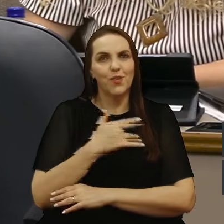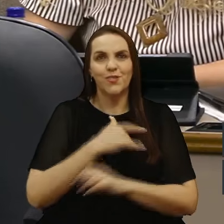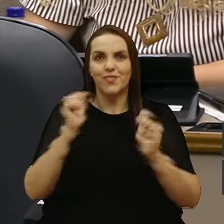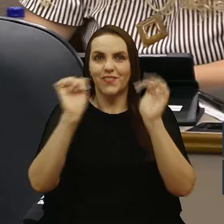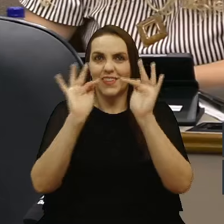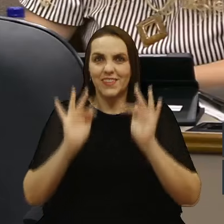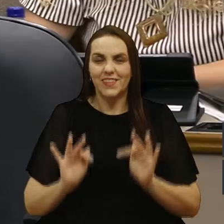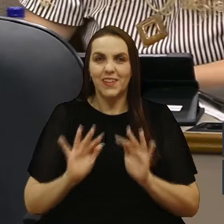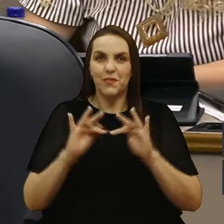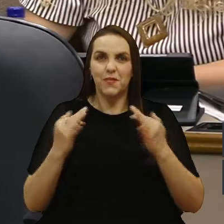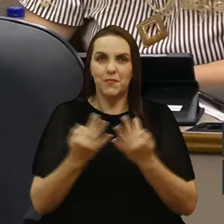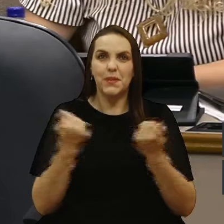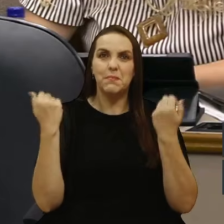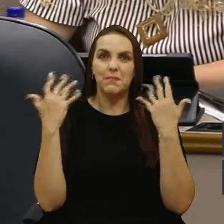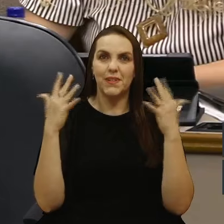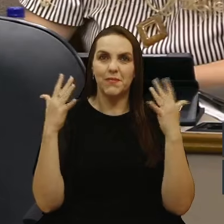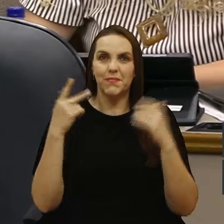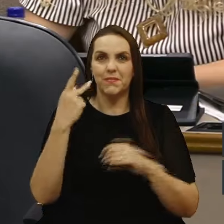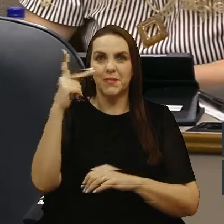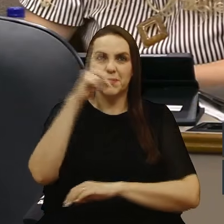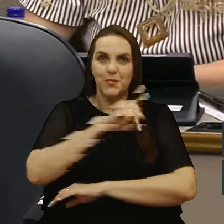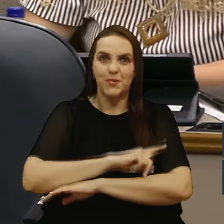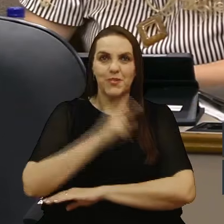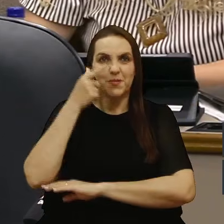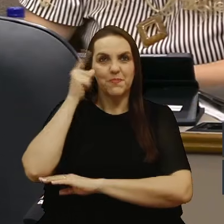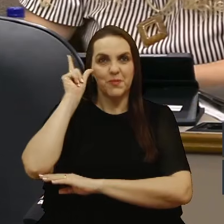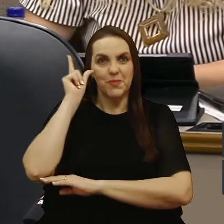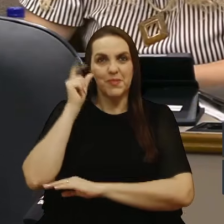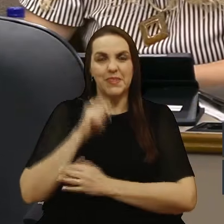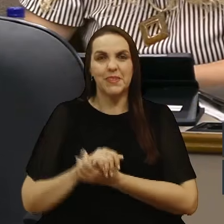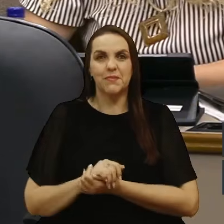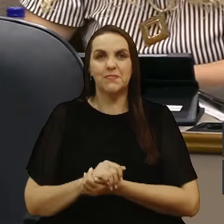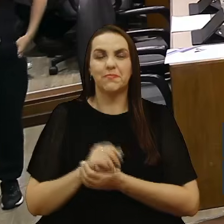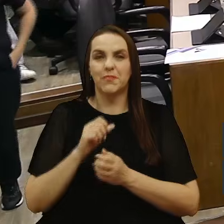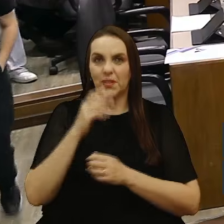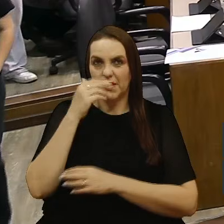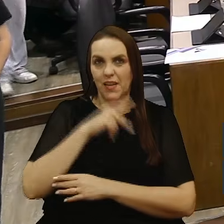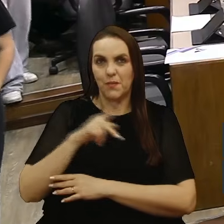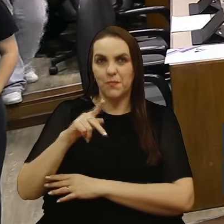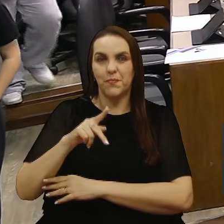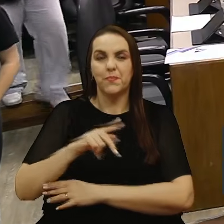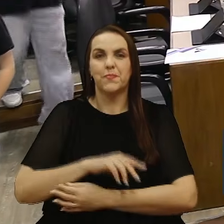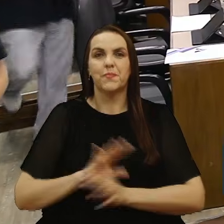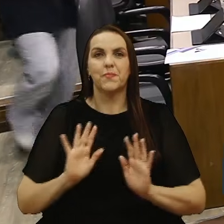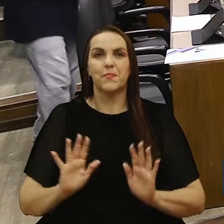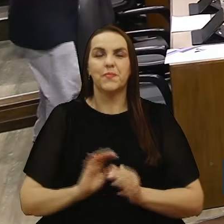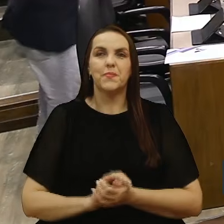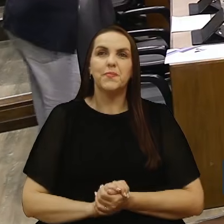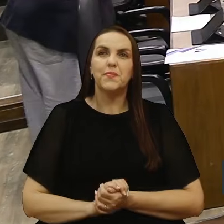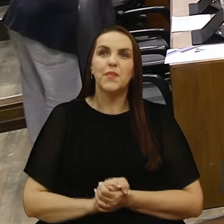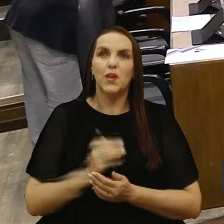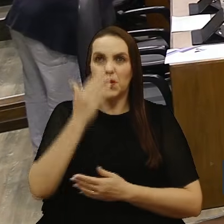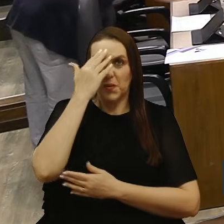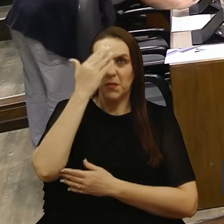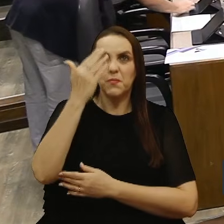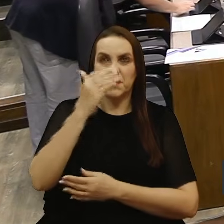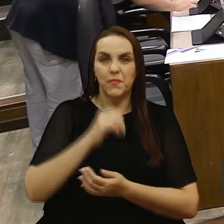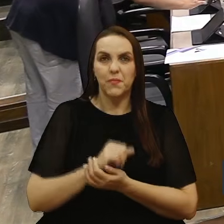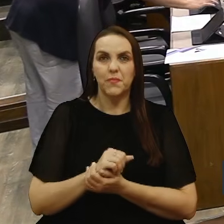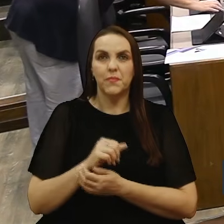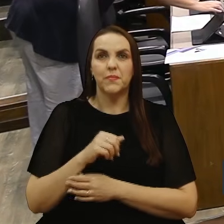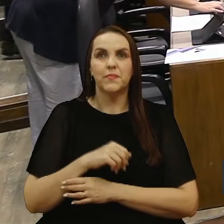família. Meus parabéns pela passagem do teu dia na data de ontem. Era isso, senhor presidente. Obrigado, vereador. Próximo inscrito, vereador